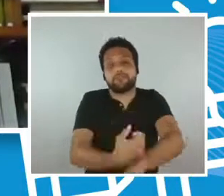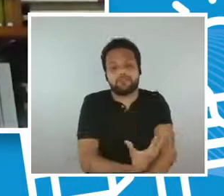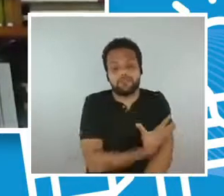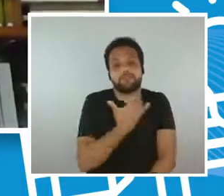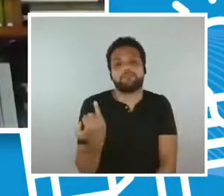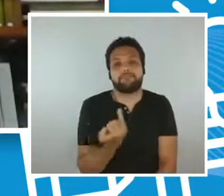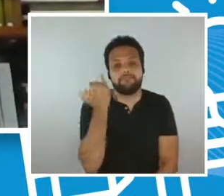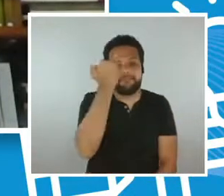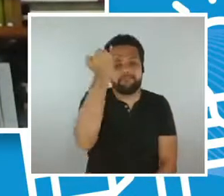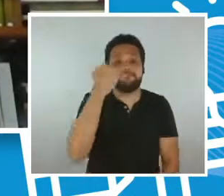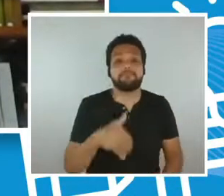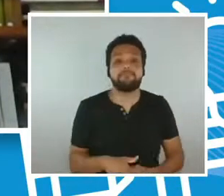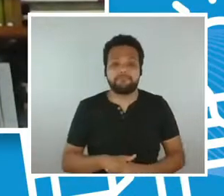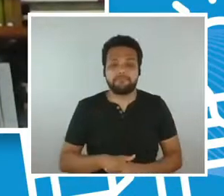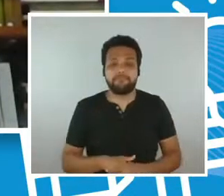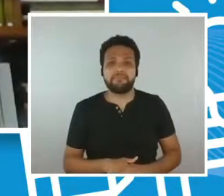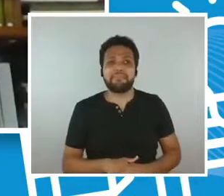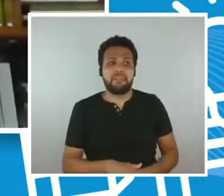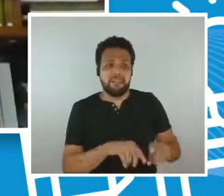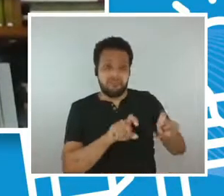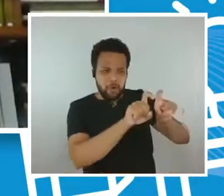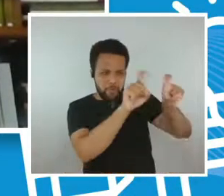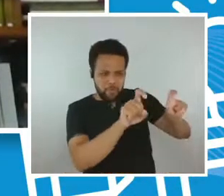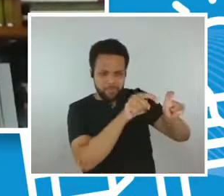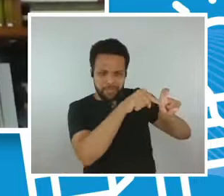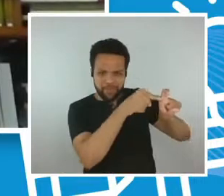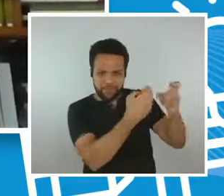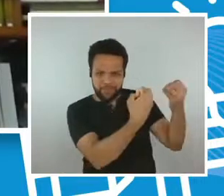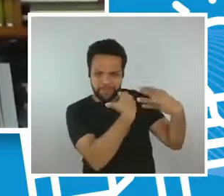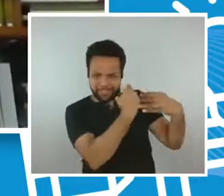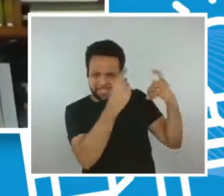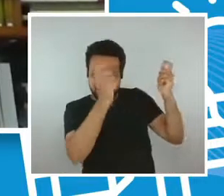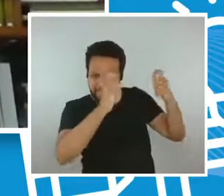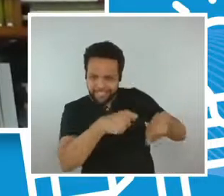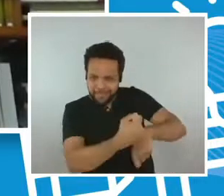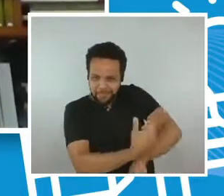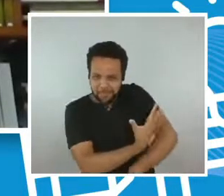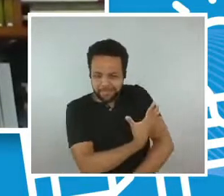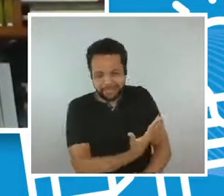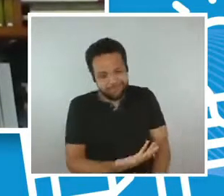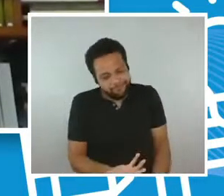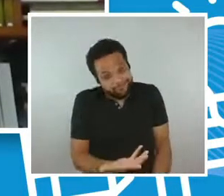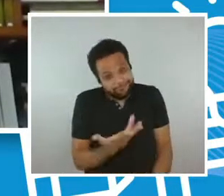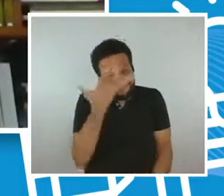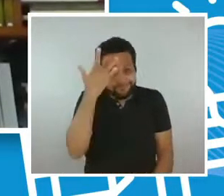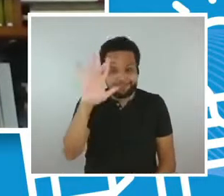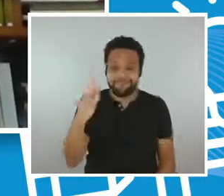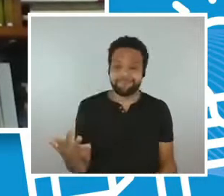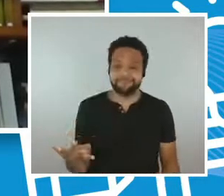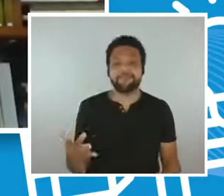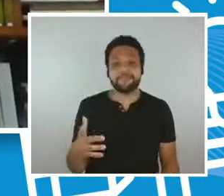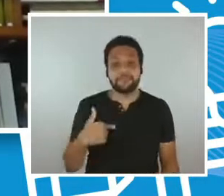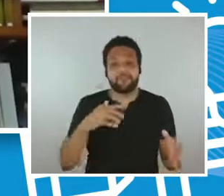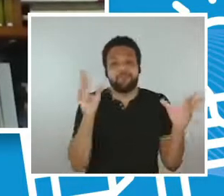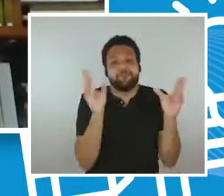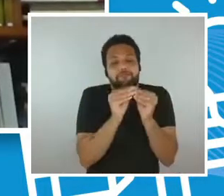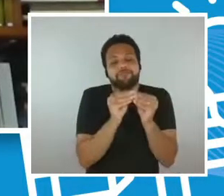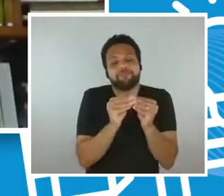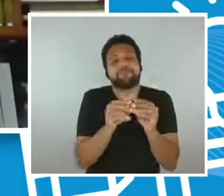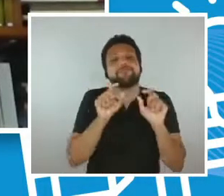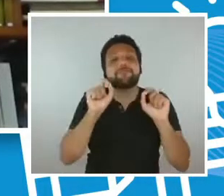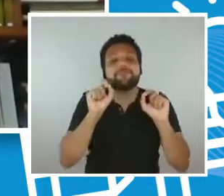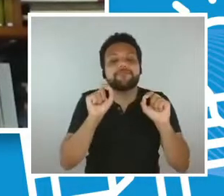E dificilmente a máquina consegue fazer isso. Então, para encerrar, eu